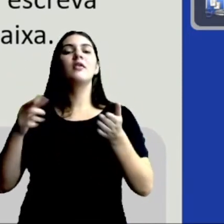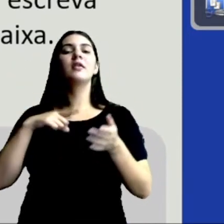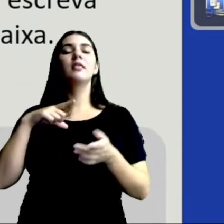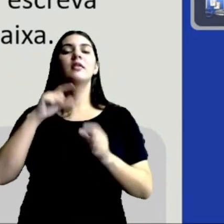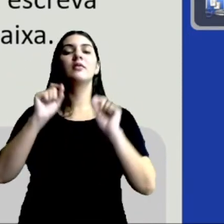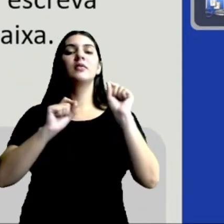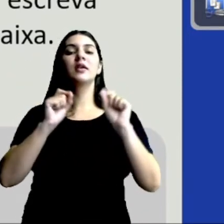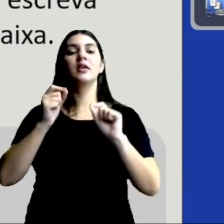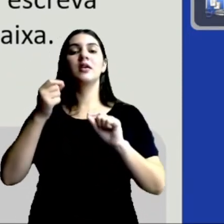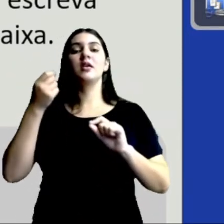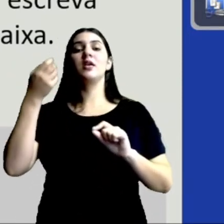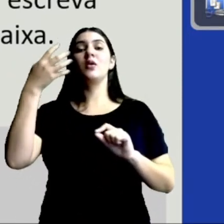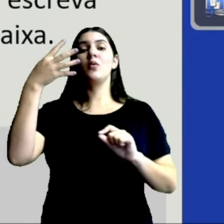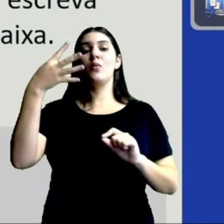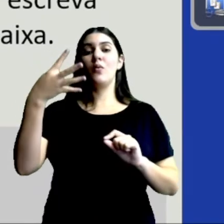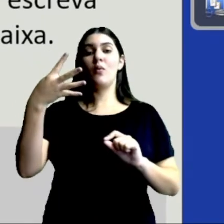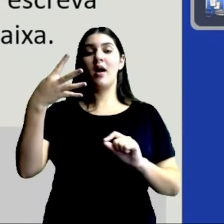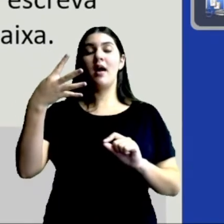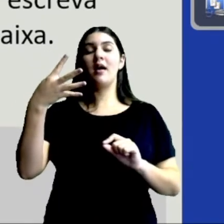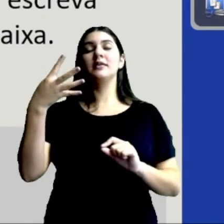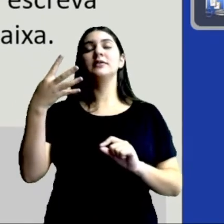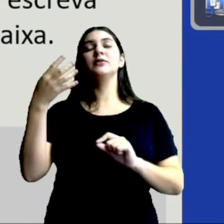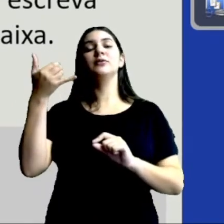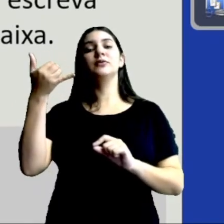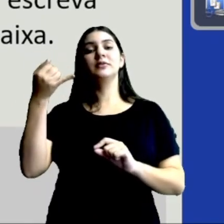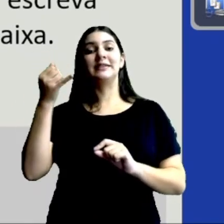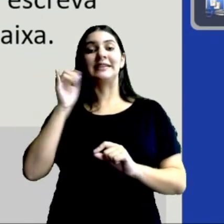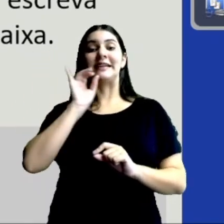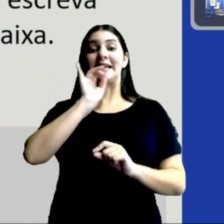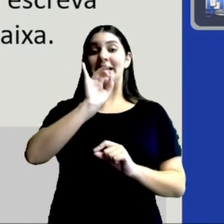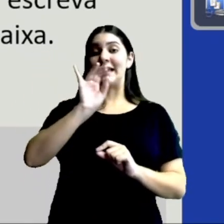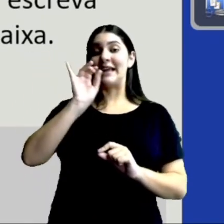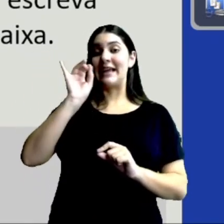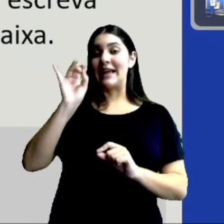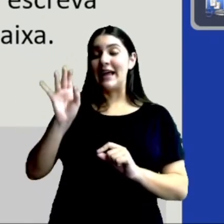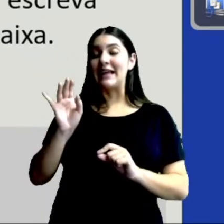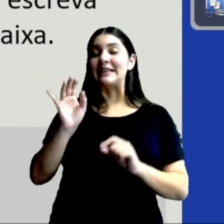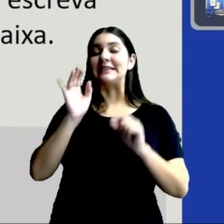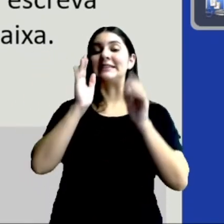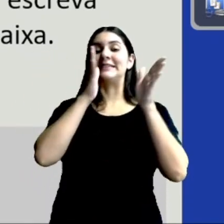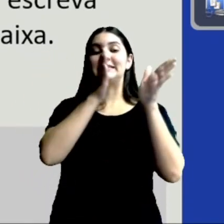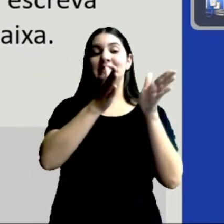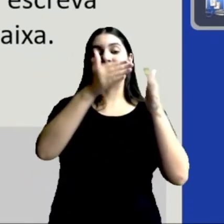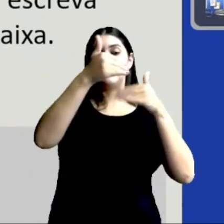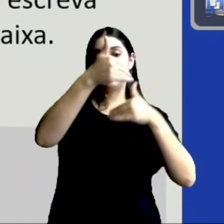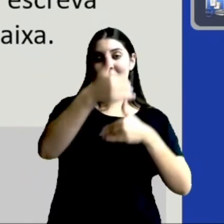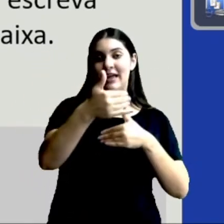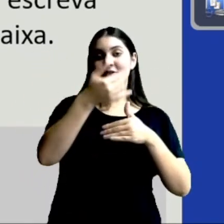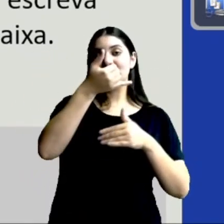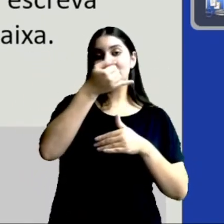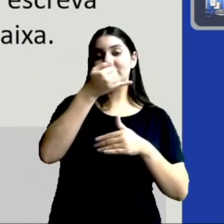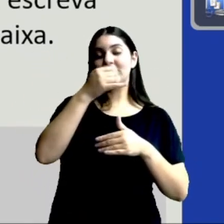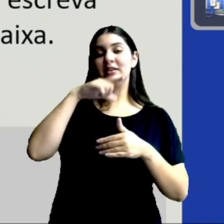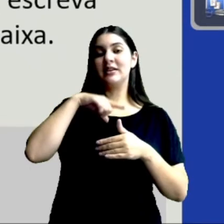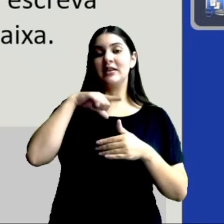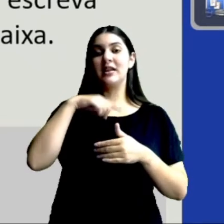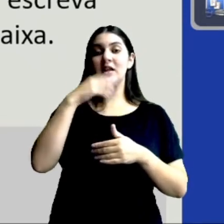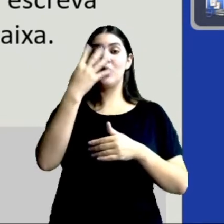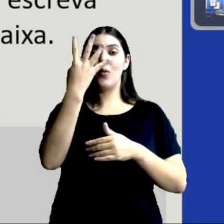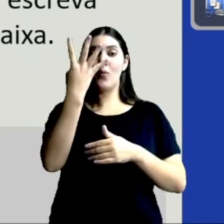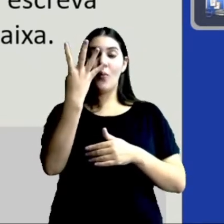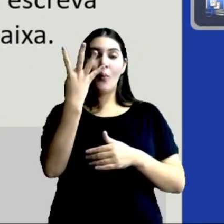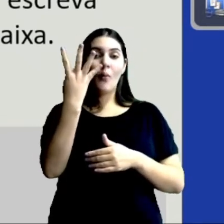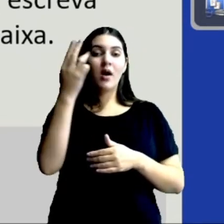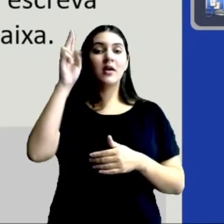foi? Quer dizer, então, ó, que cada caixa de caneta tem 4 unidades dentro dela,